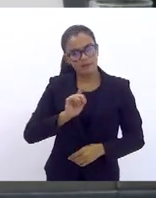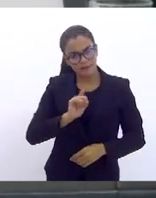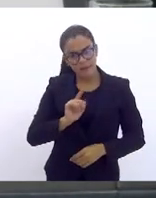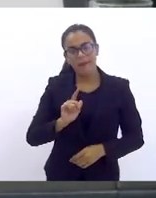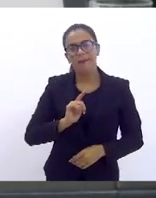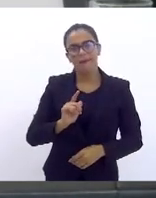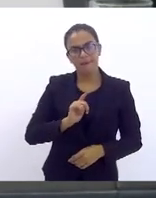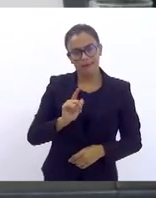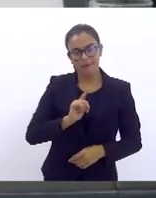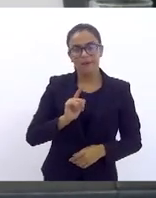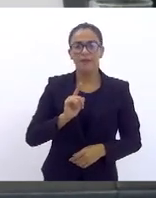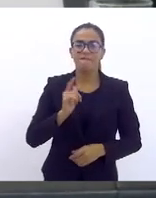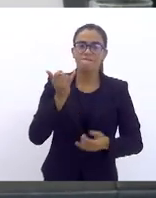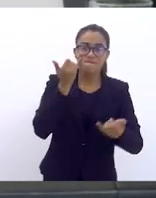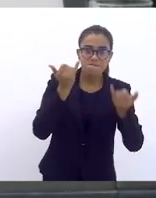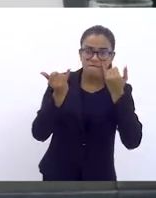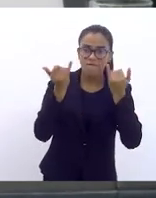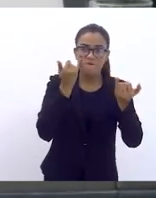bastante